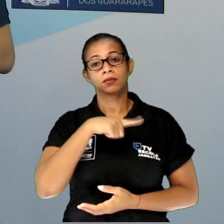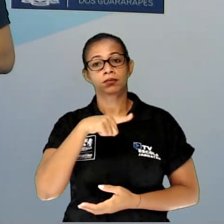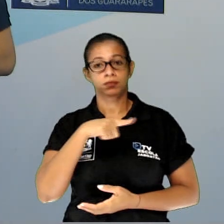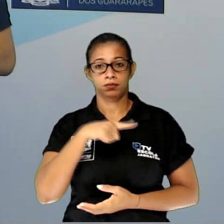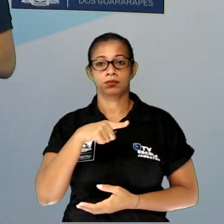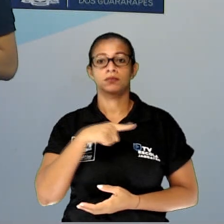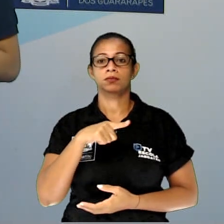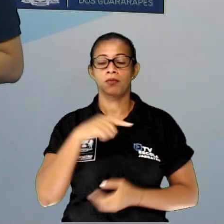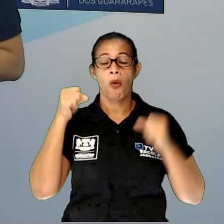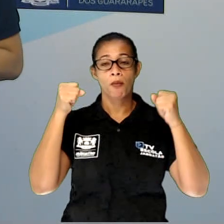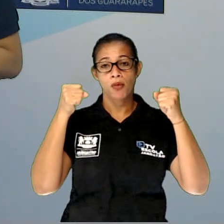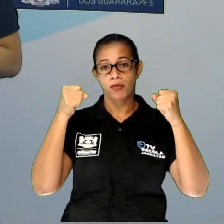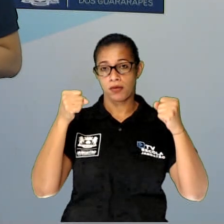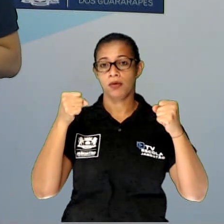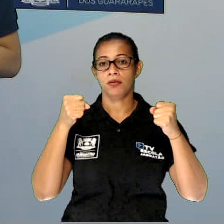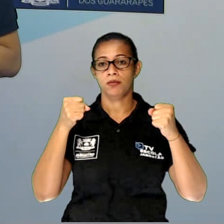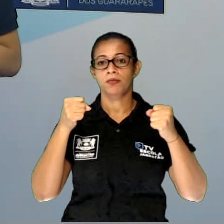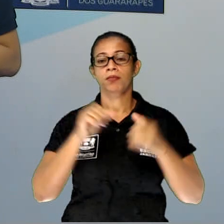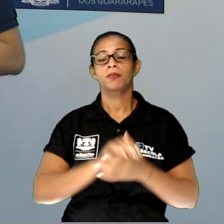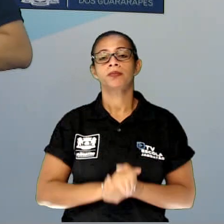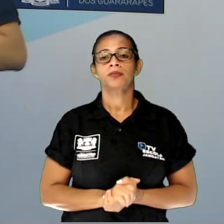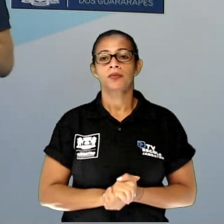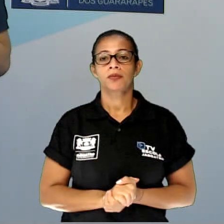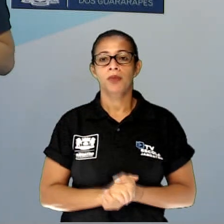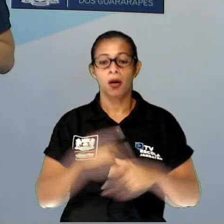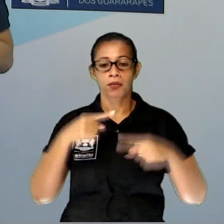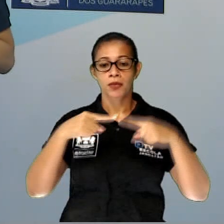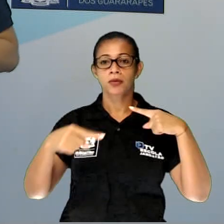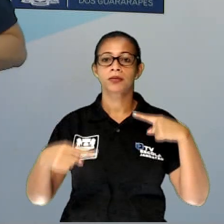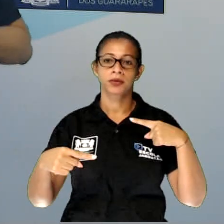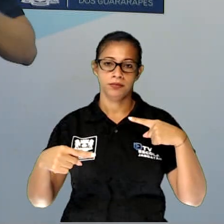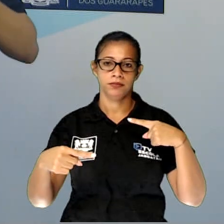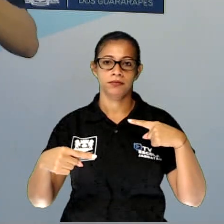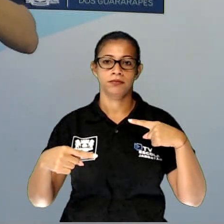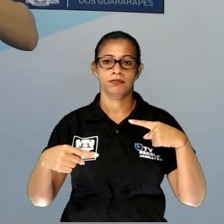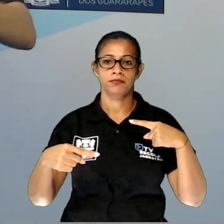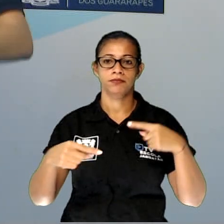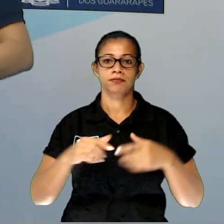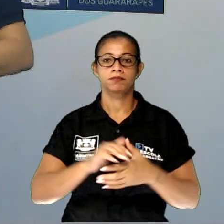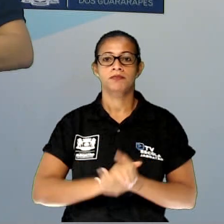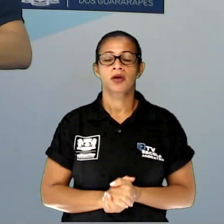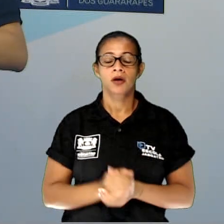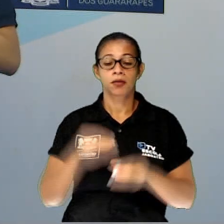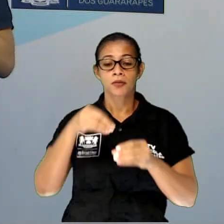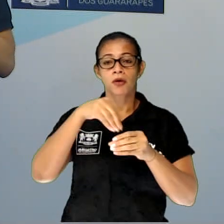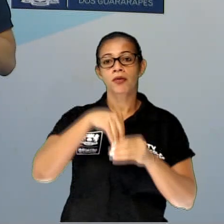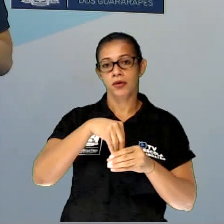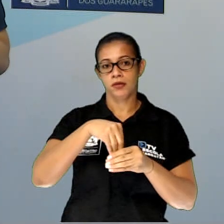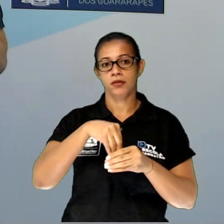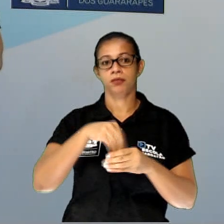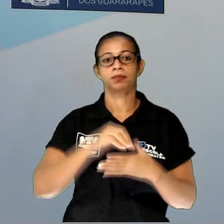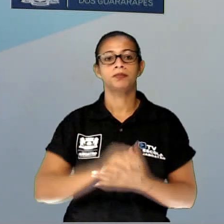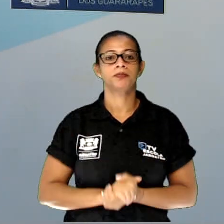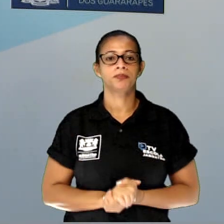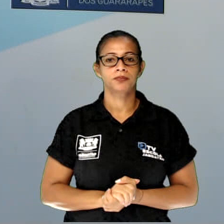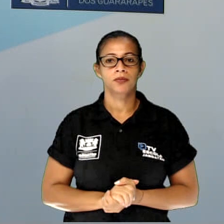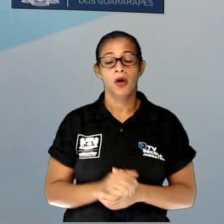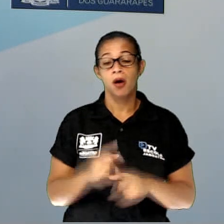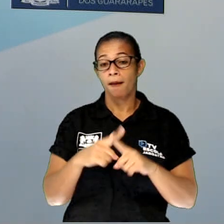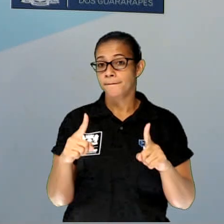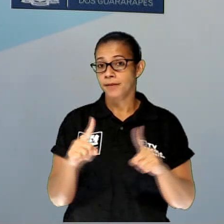eleições de 1955. Mas isso não vai acontecer. As eleições de 55 ocorrerão normalmente.